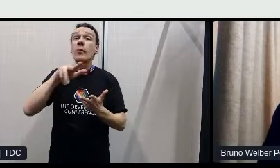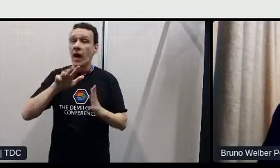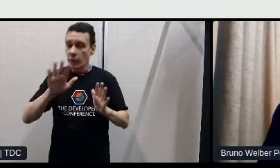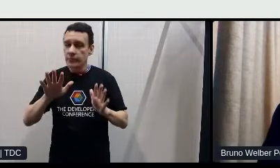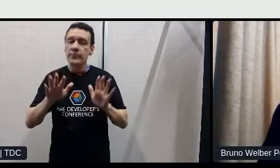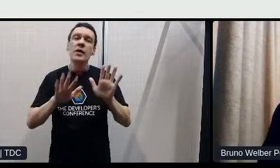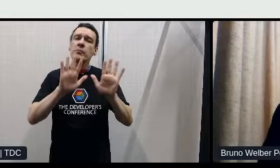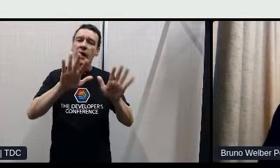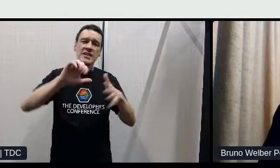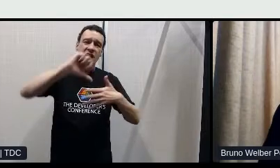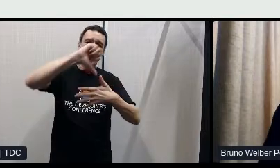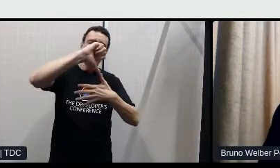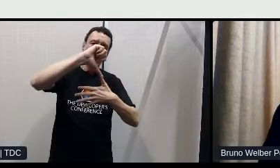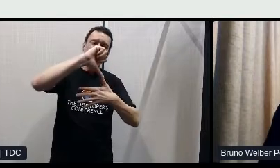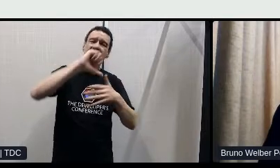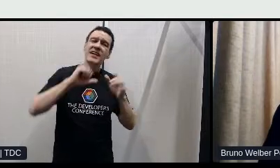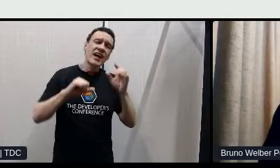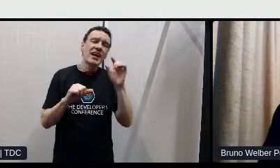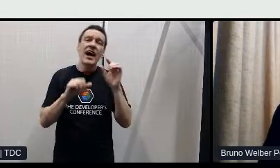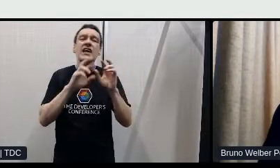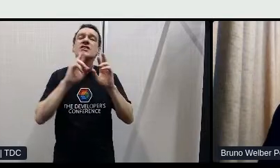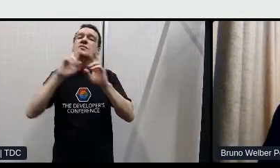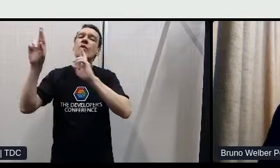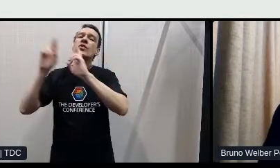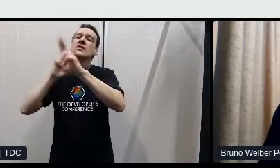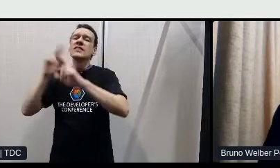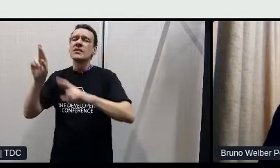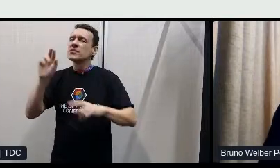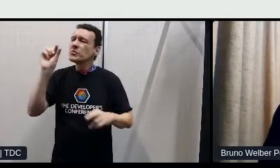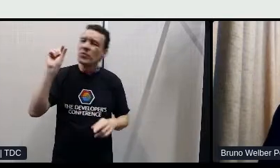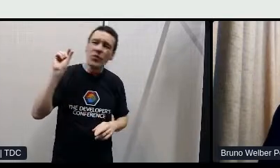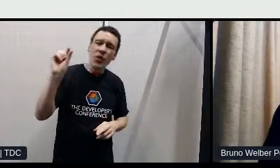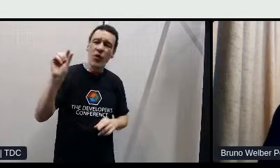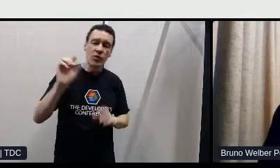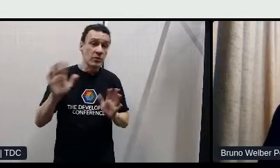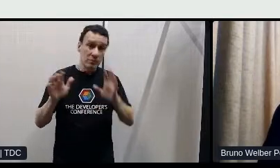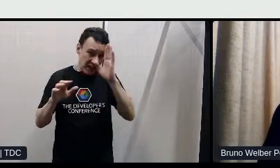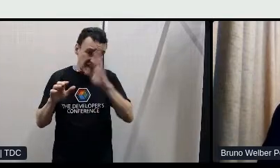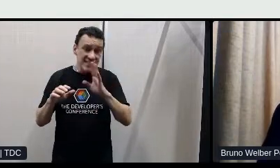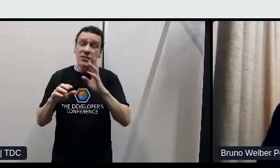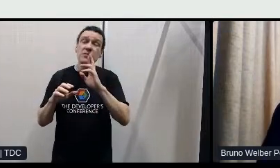América Latina era muito baixa, e do Brasil, então, nem se fala.